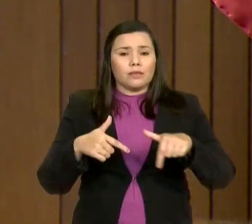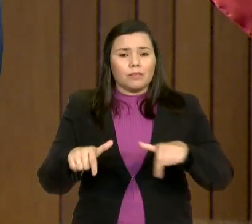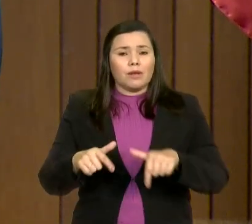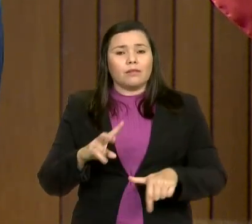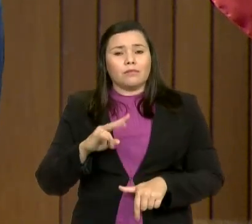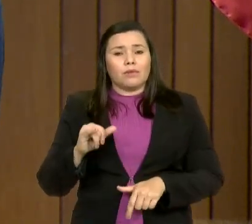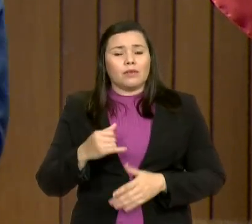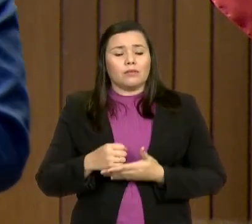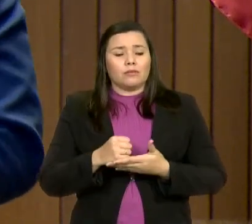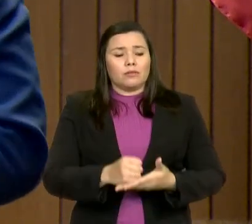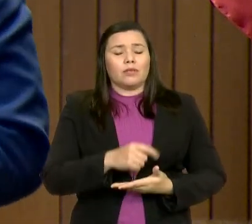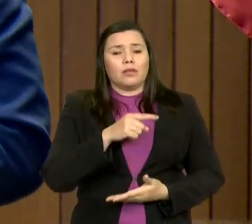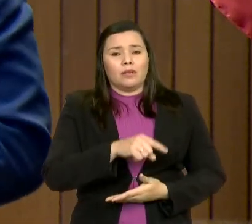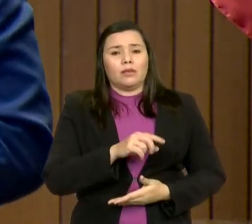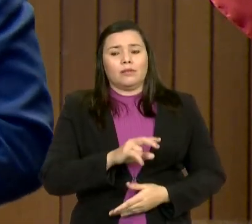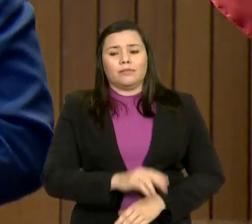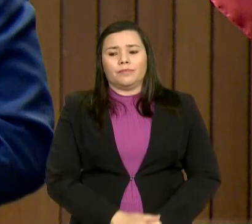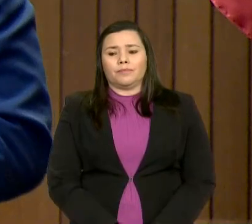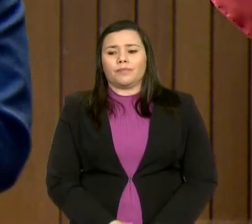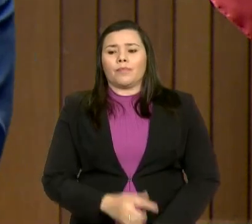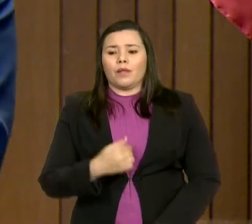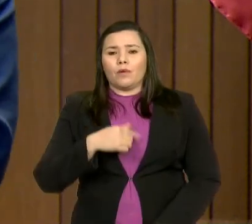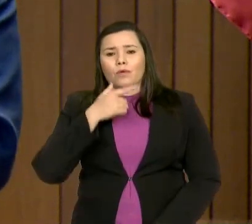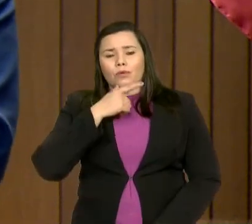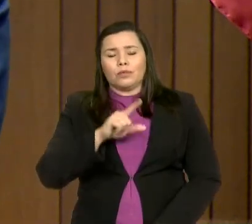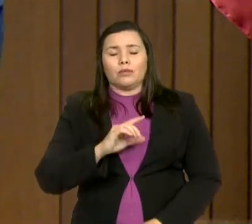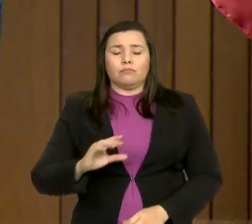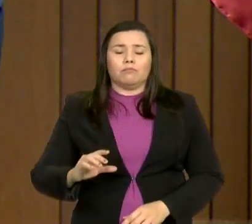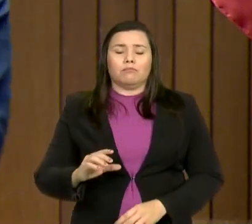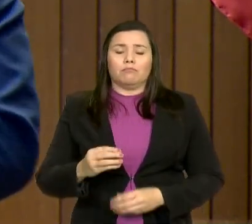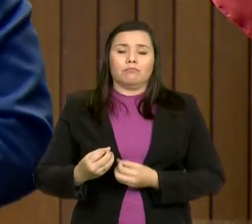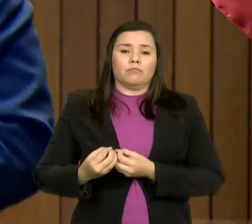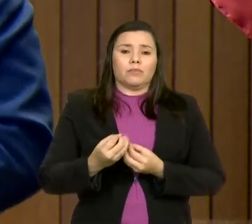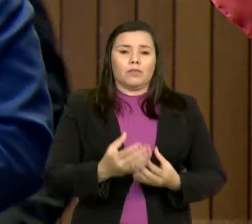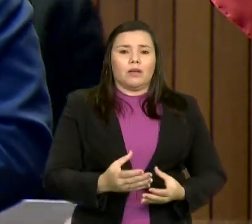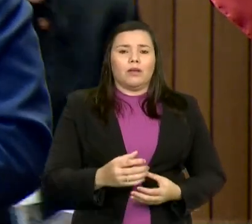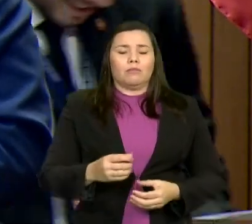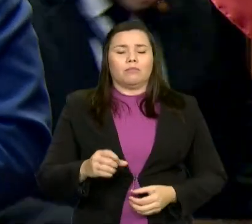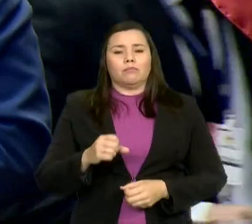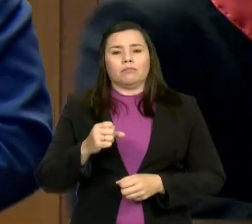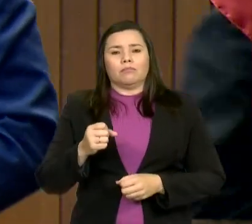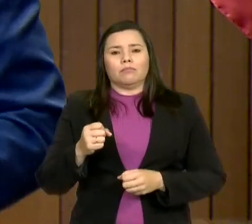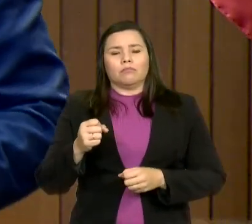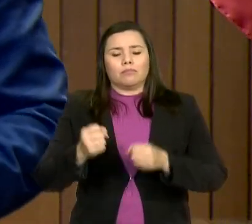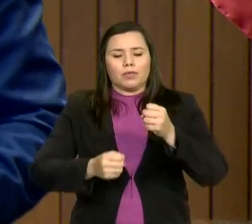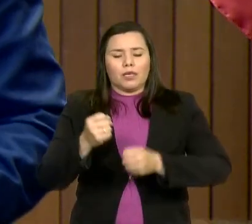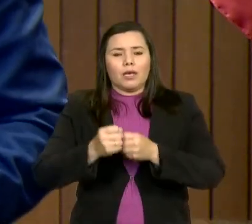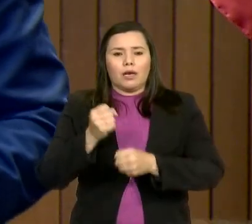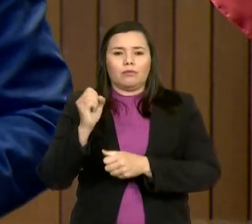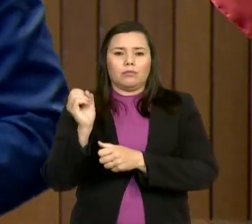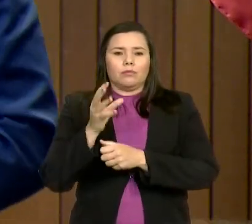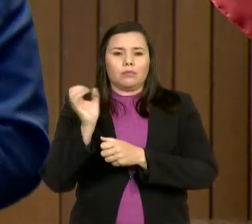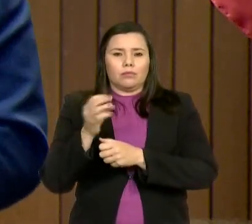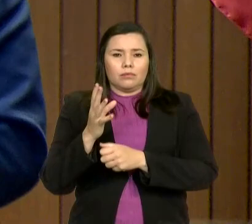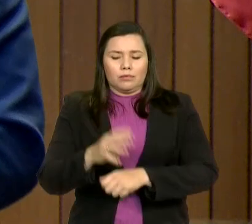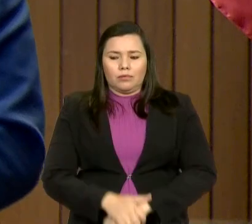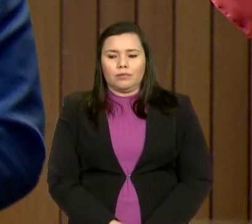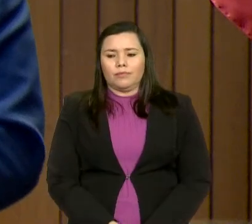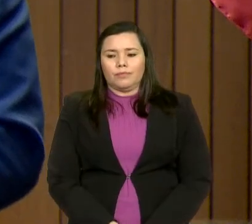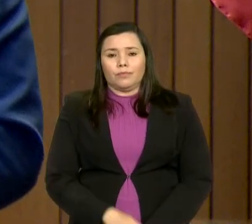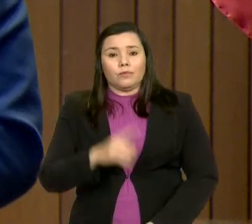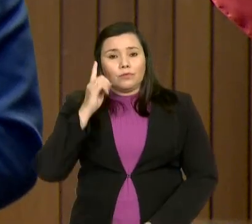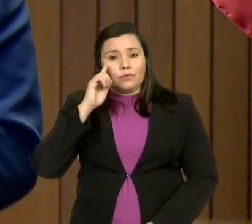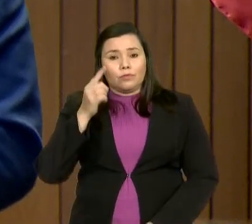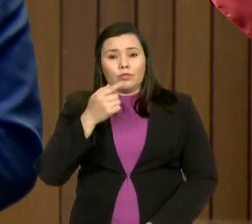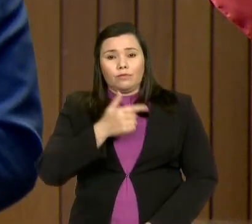se mantenha. Eu fiz uma doação de uma ambulância também para a cidade de Codó. Agora, no dia 22, vamos